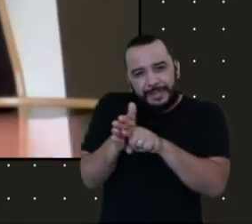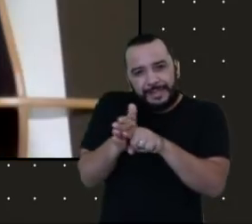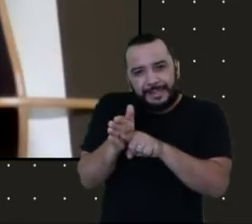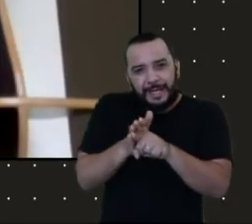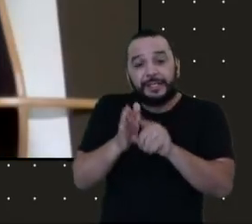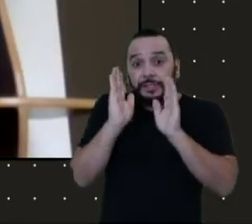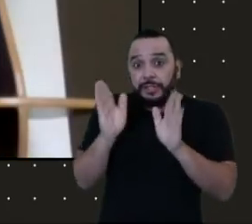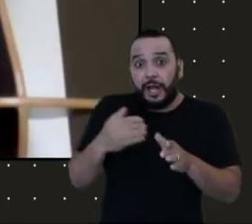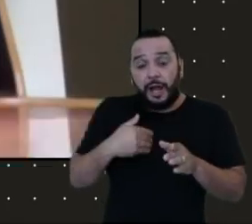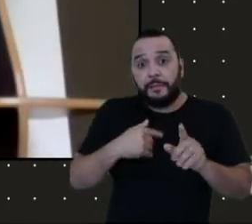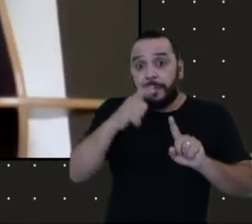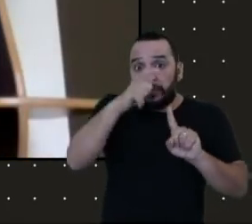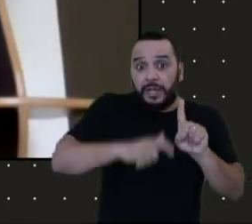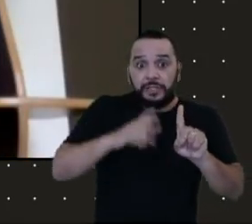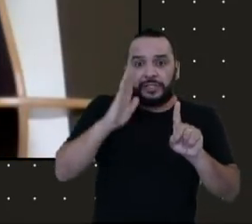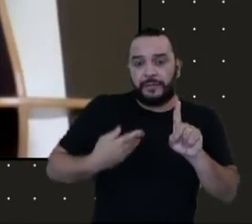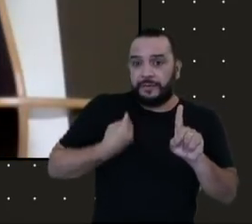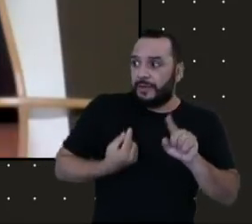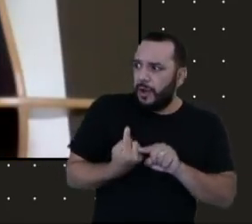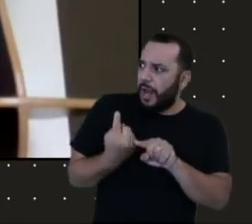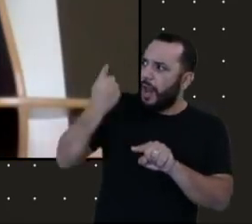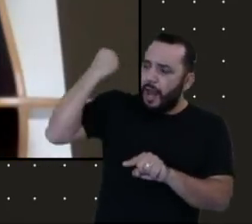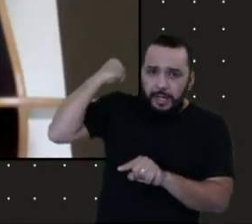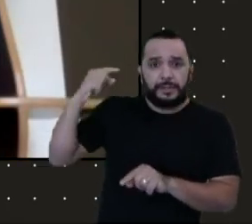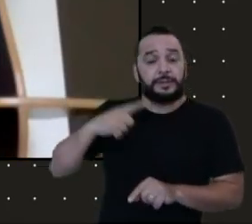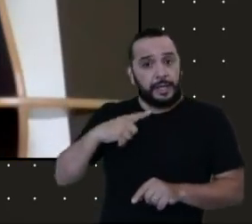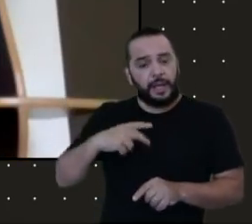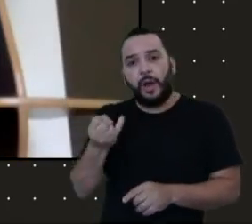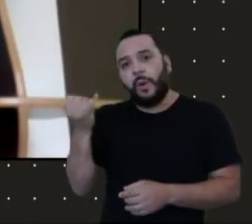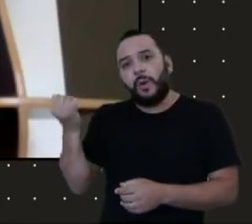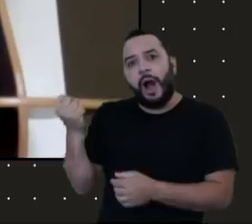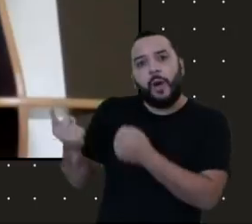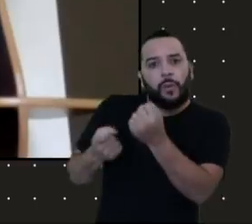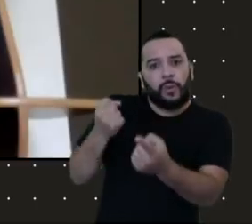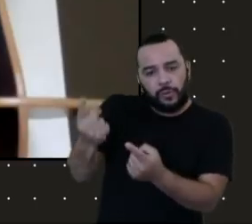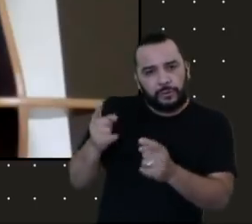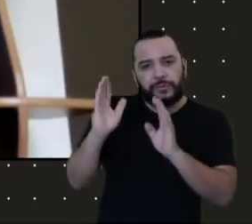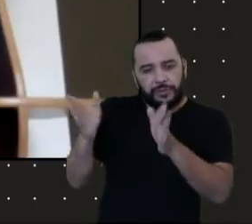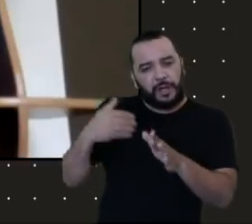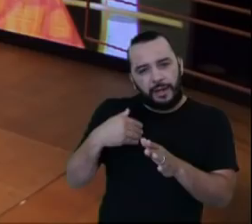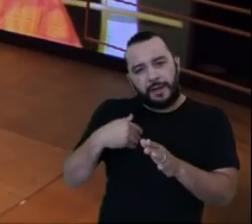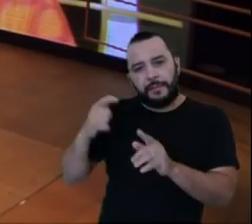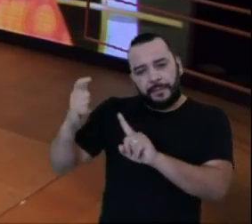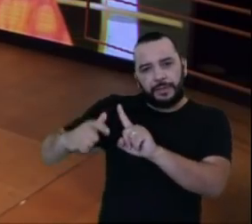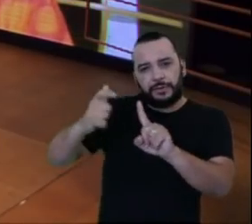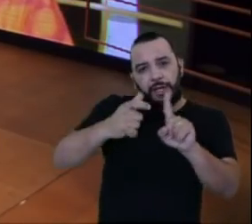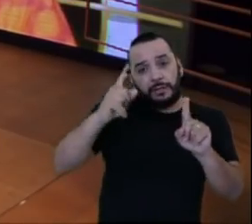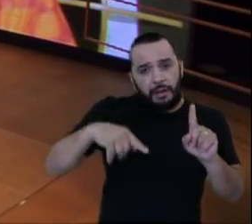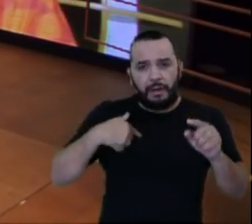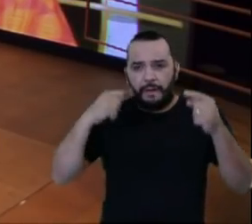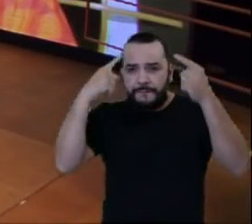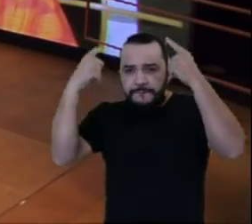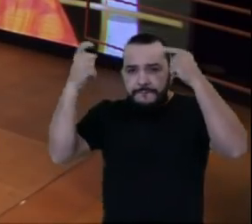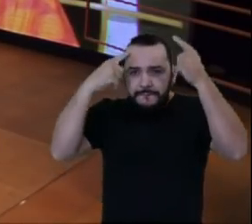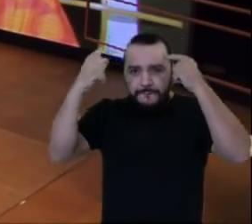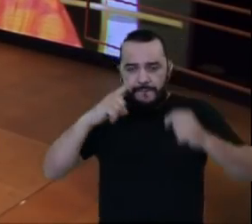vou atrás dos livros da época, sabe? Aqueles personagens, são personagens bíblicos, né? Personagens que